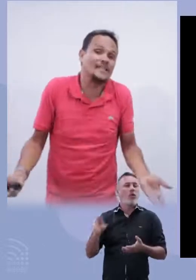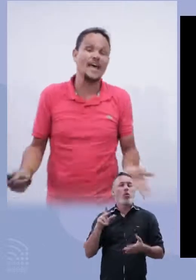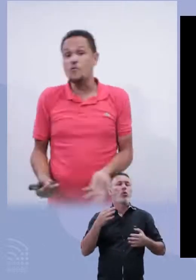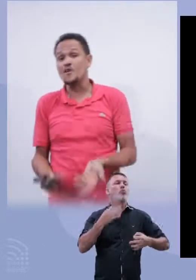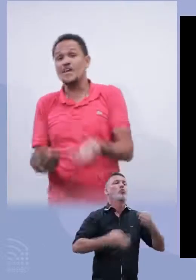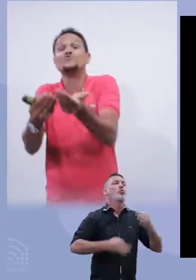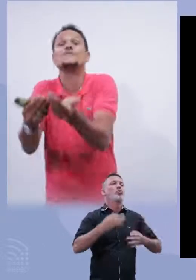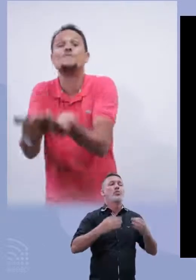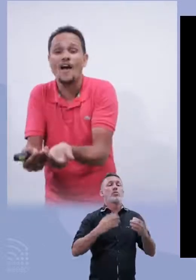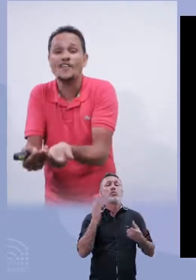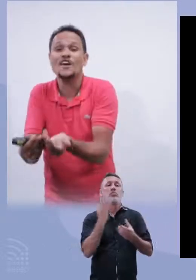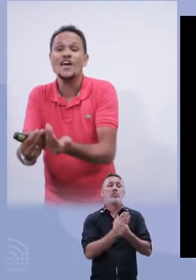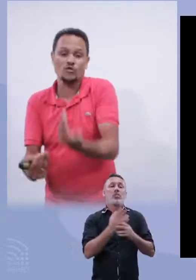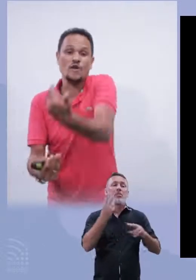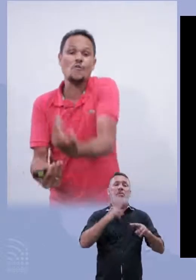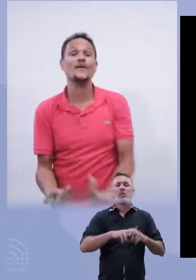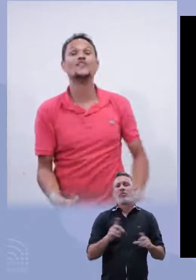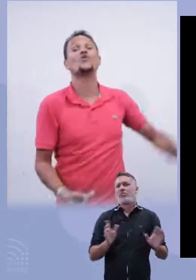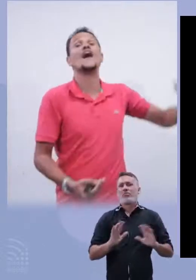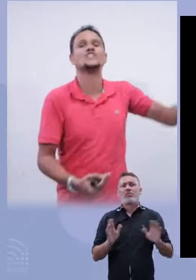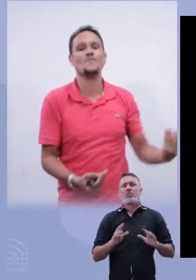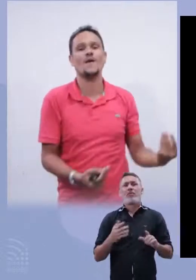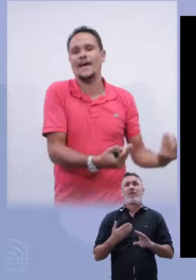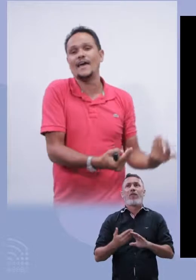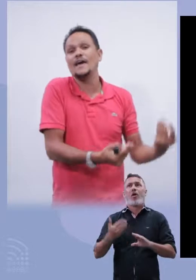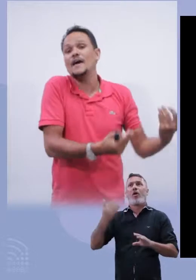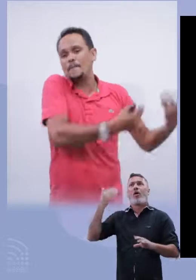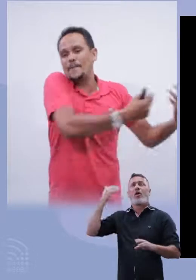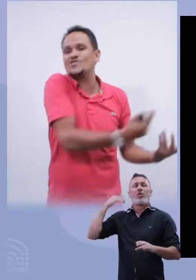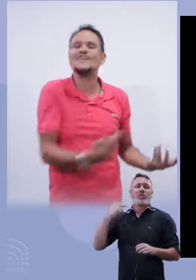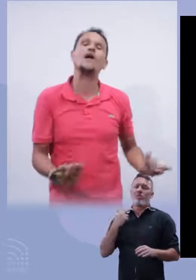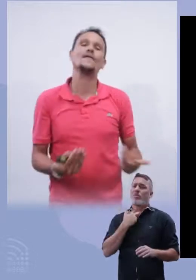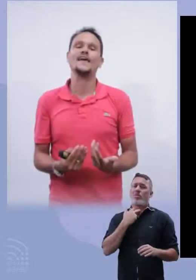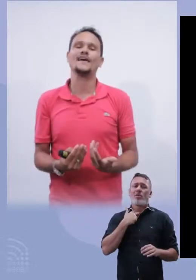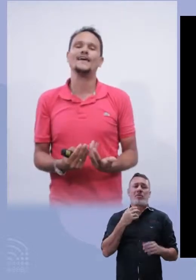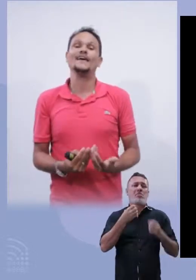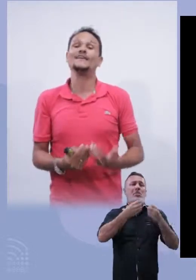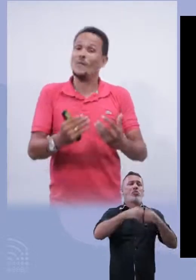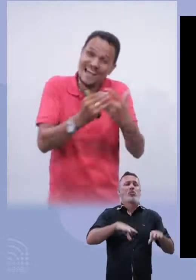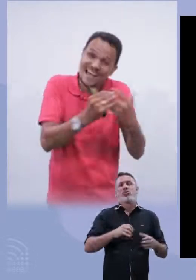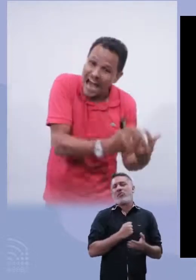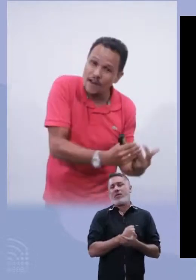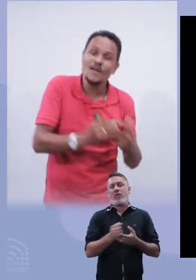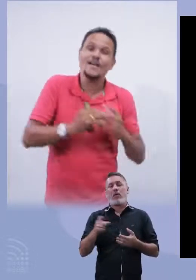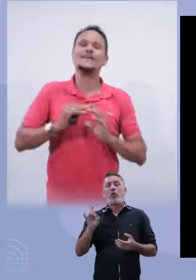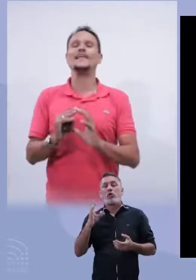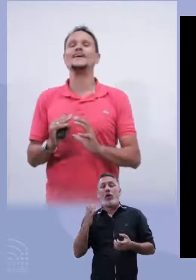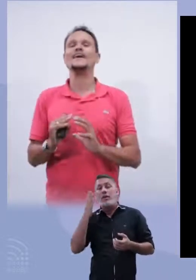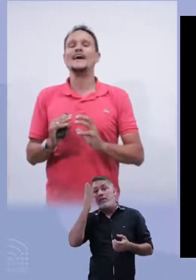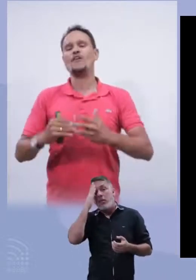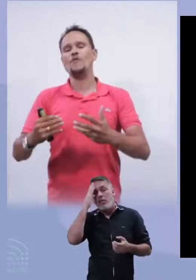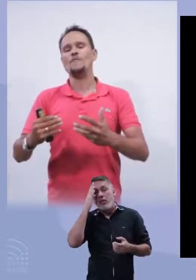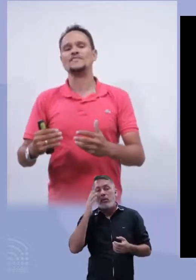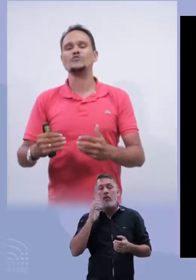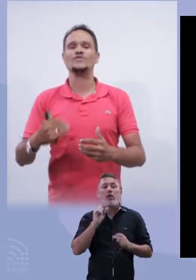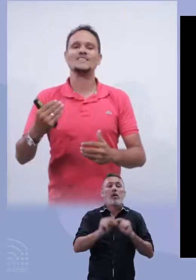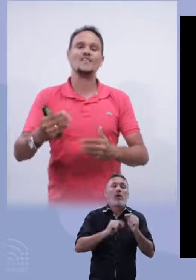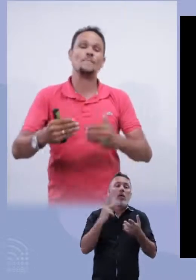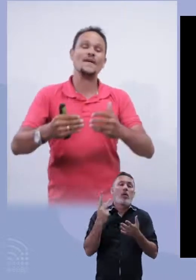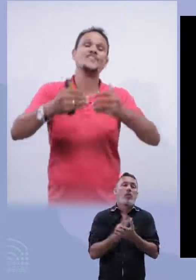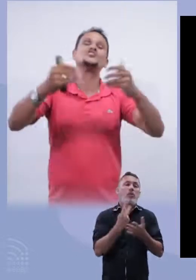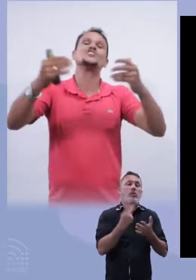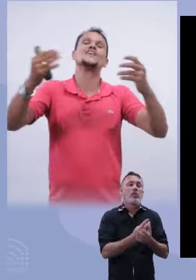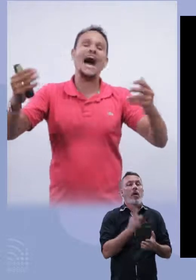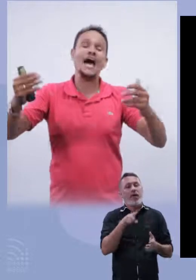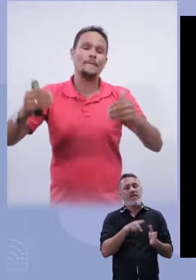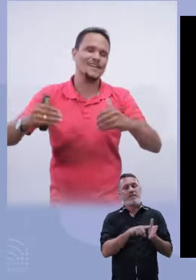nem prender, porque não se pode. Eu não tenho como retroagir uma lei para prejudicar alguém. Então é claro que ali a comissão só estava ali